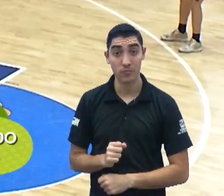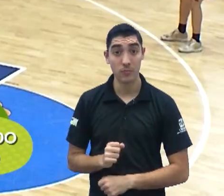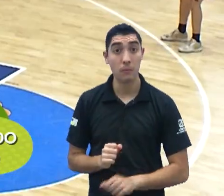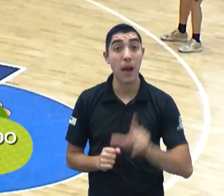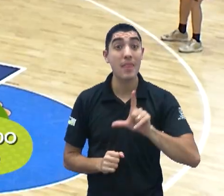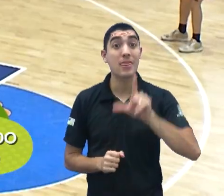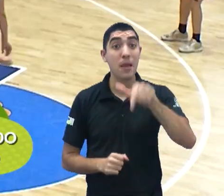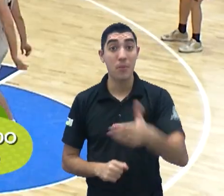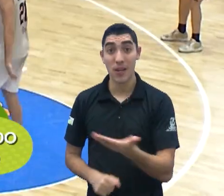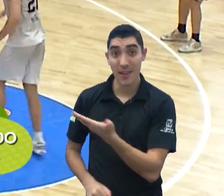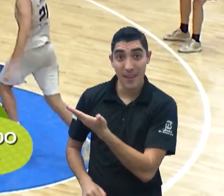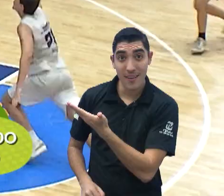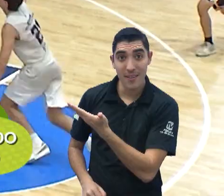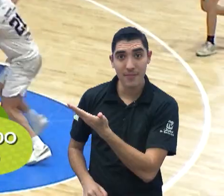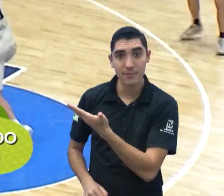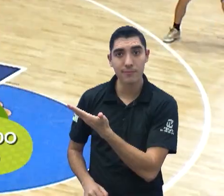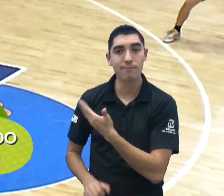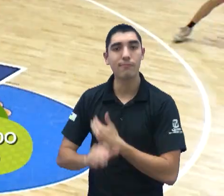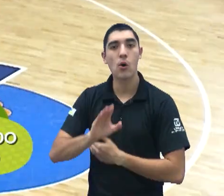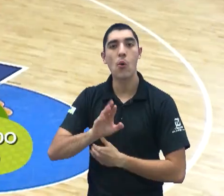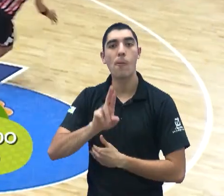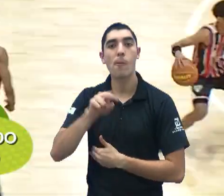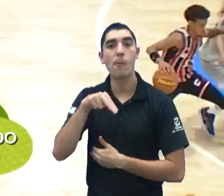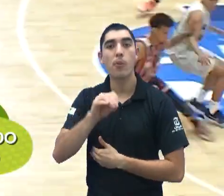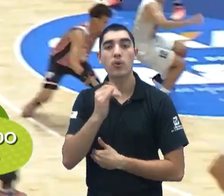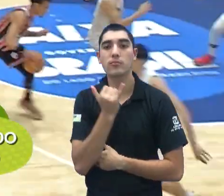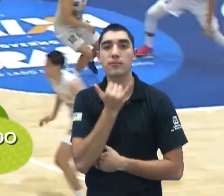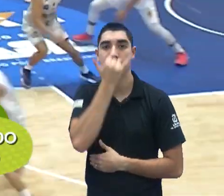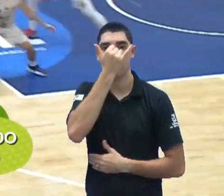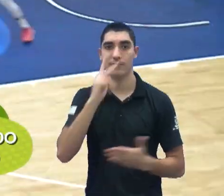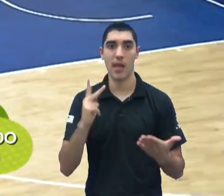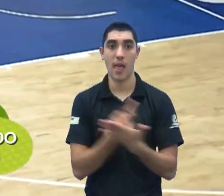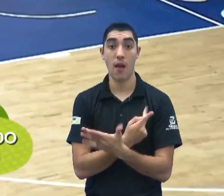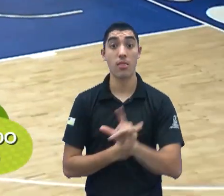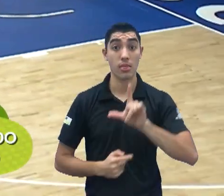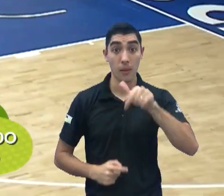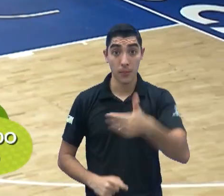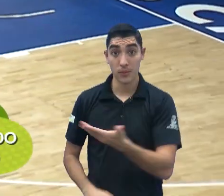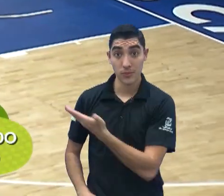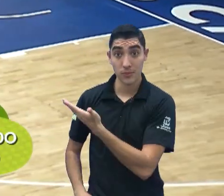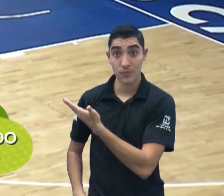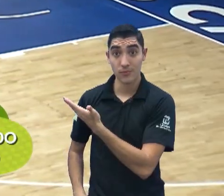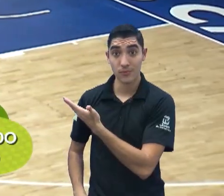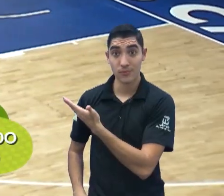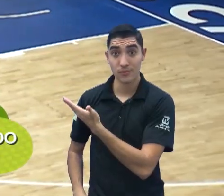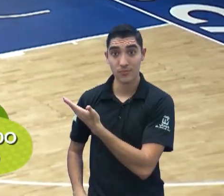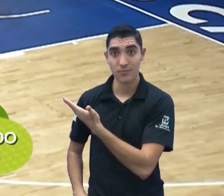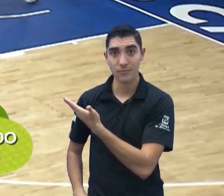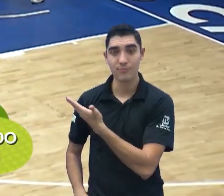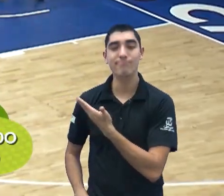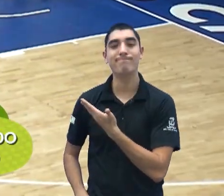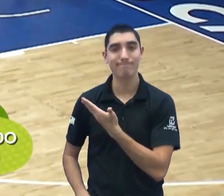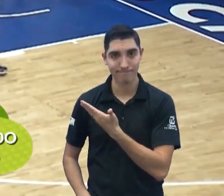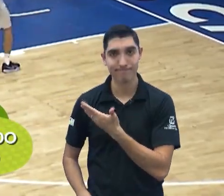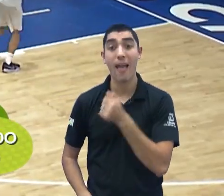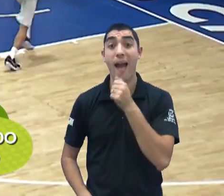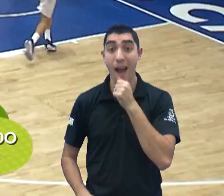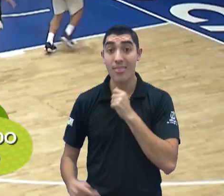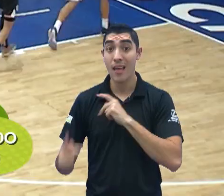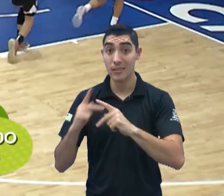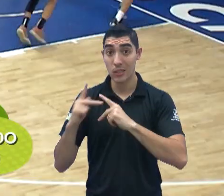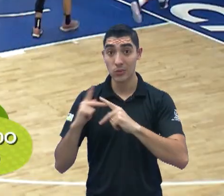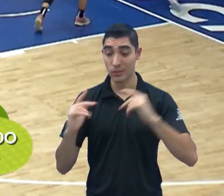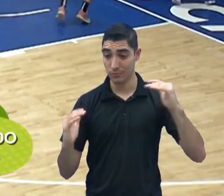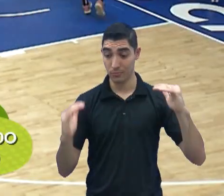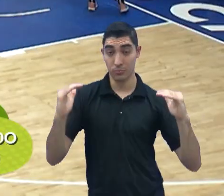hora de matar o jogo, Bruno Forest errou o lance livre. Na sequência, Jojo descontou, mas a vantagem ainda era do São José, só